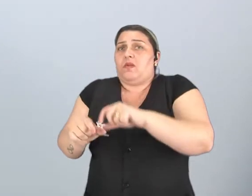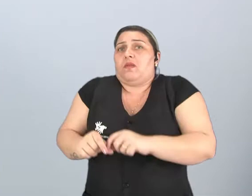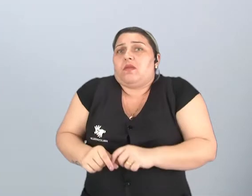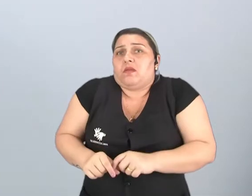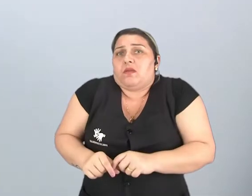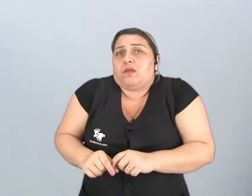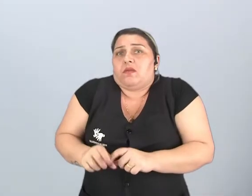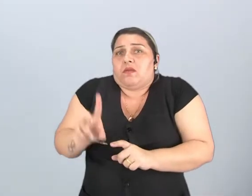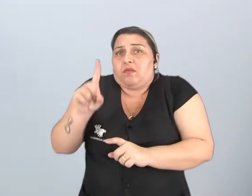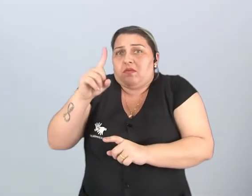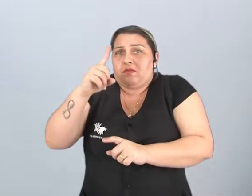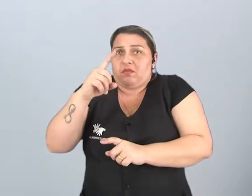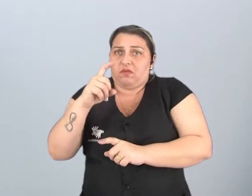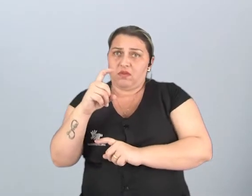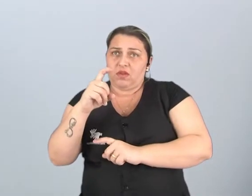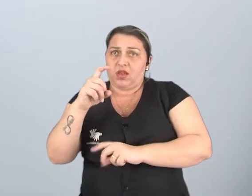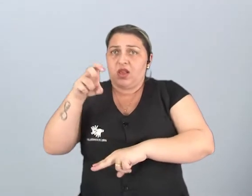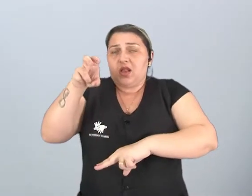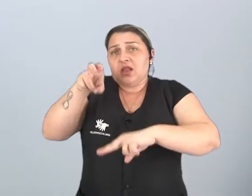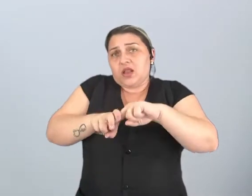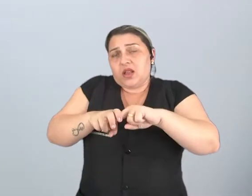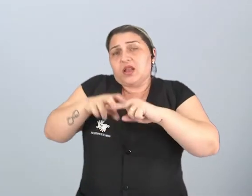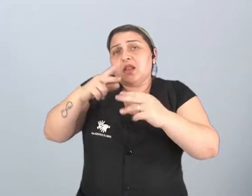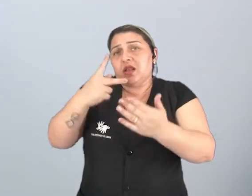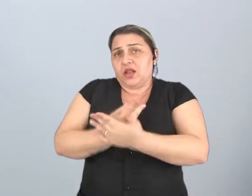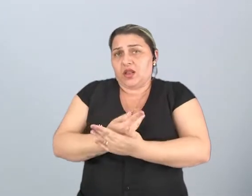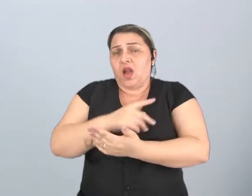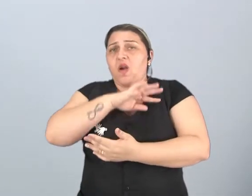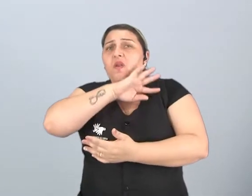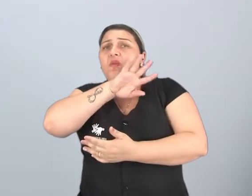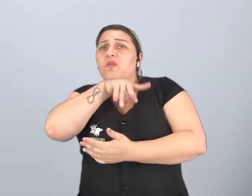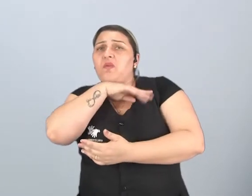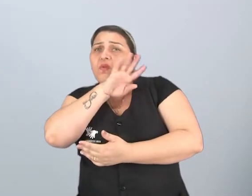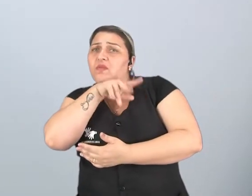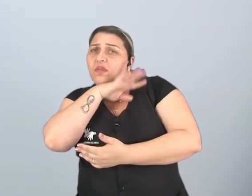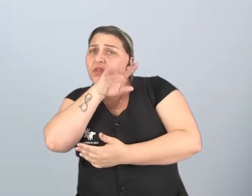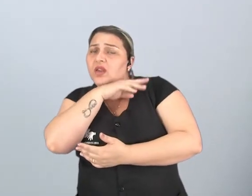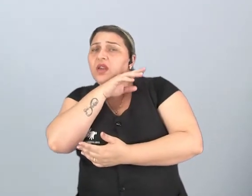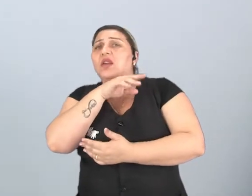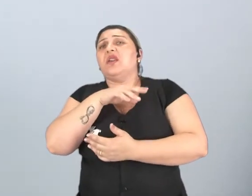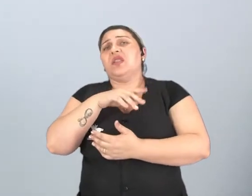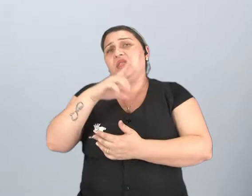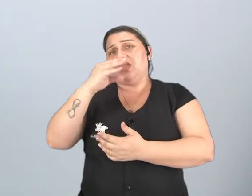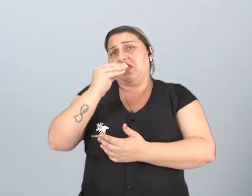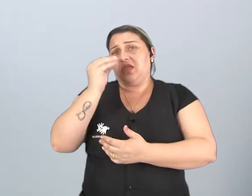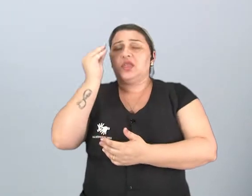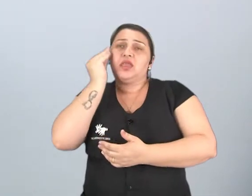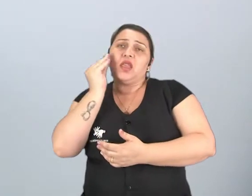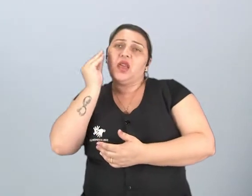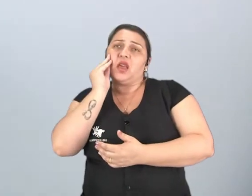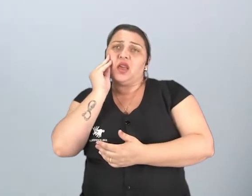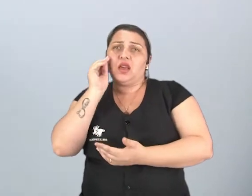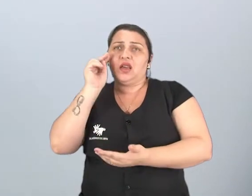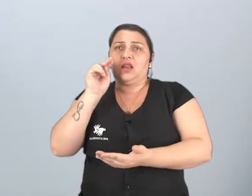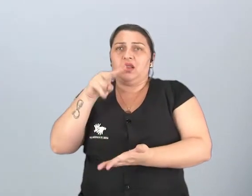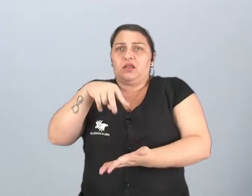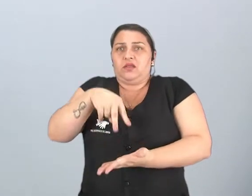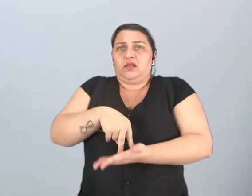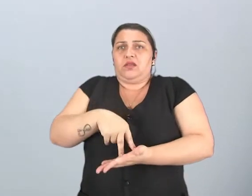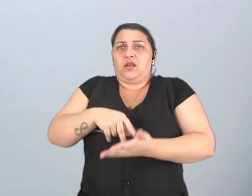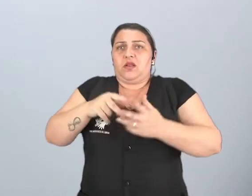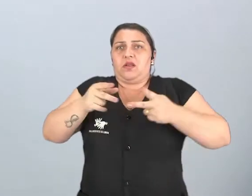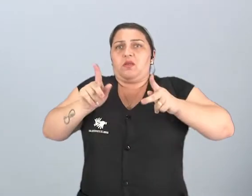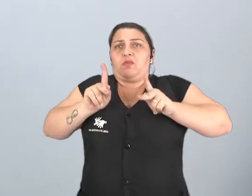ou se eu sempre estar sentado de uma forma ruim, às vezes, quando a gente tenta ficar de uma forma correta, a gente já